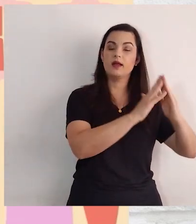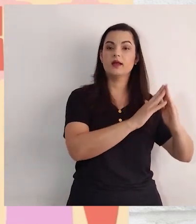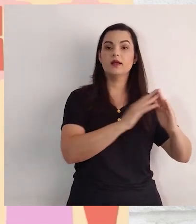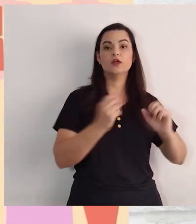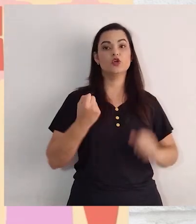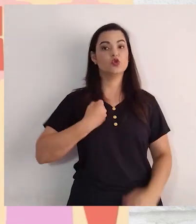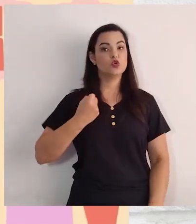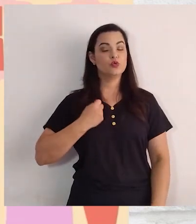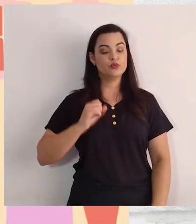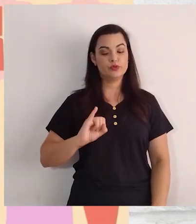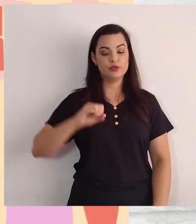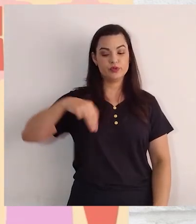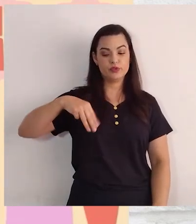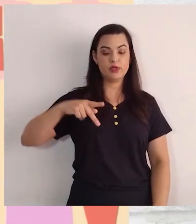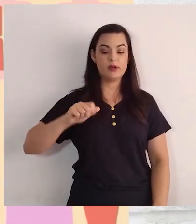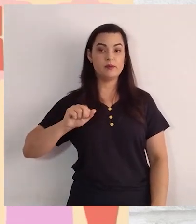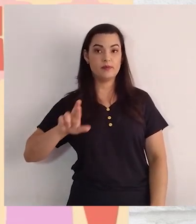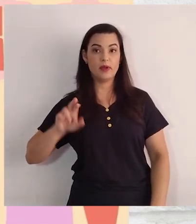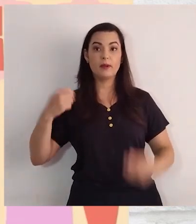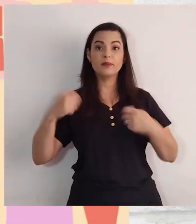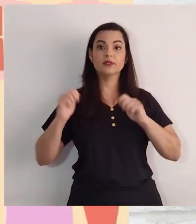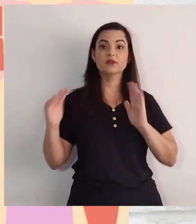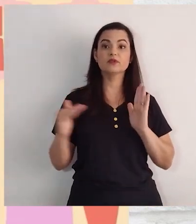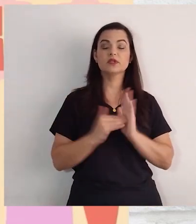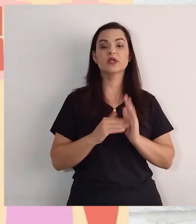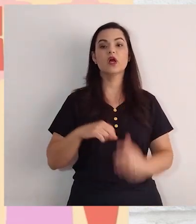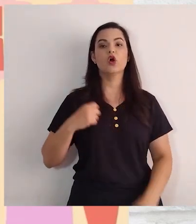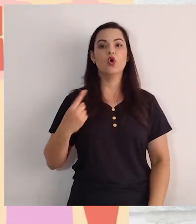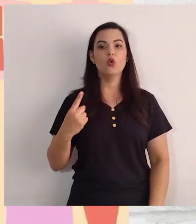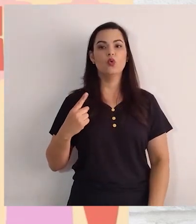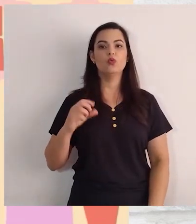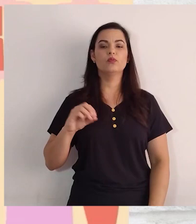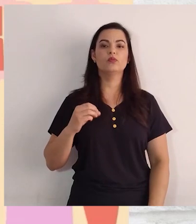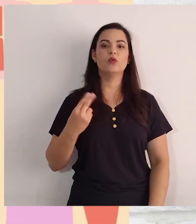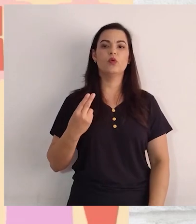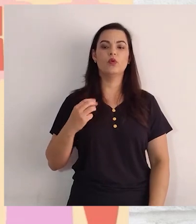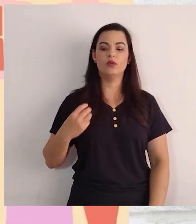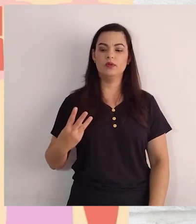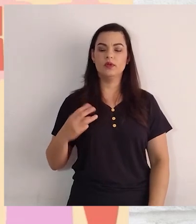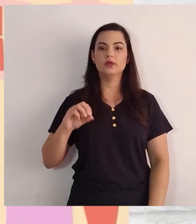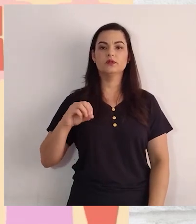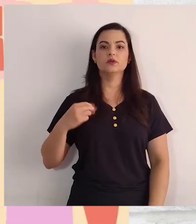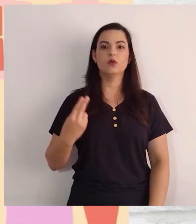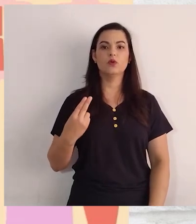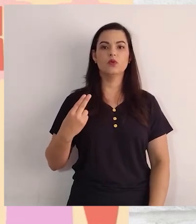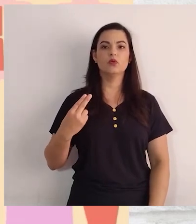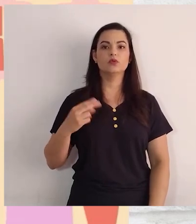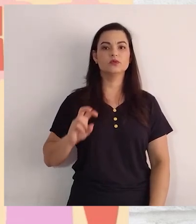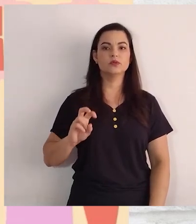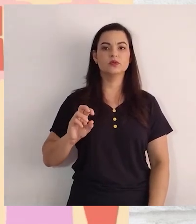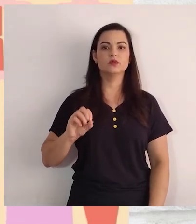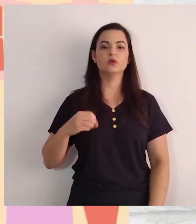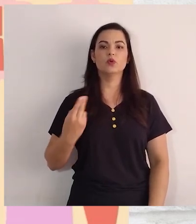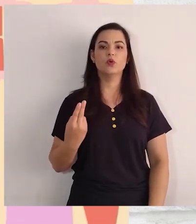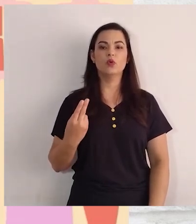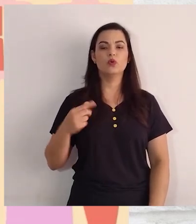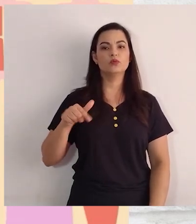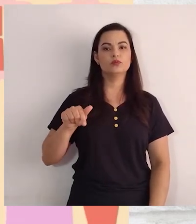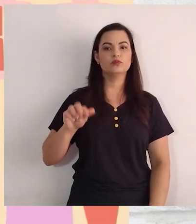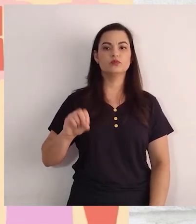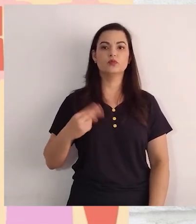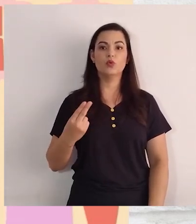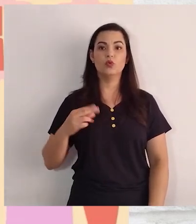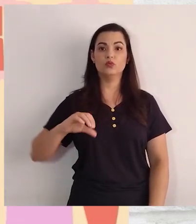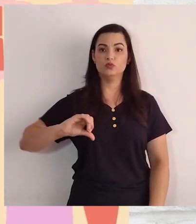que terminar com 1, 3, 5, 7 e 9. Começamos a partir do número